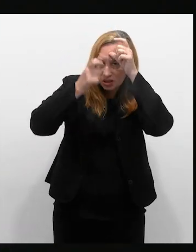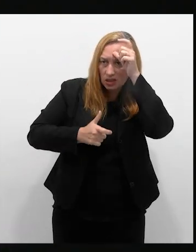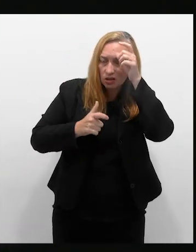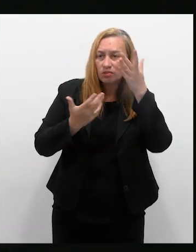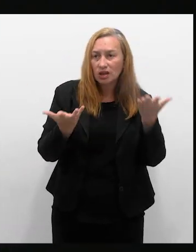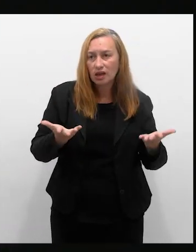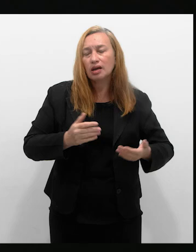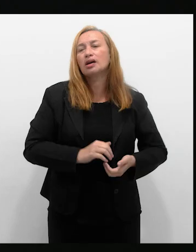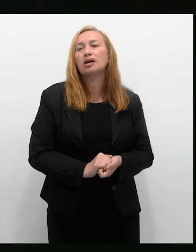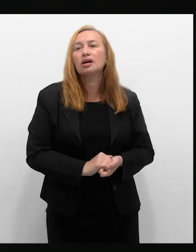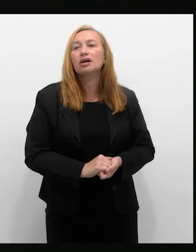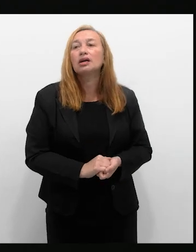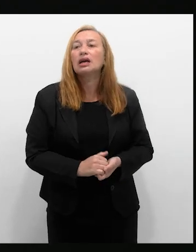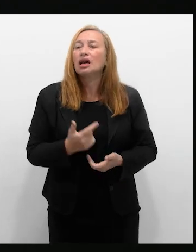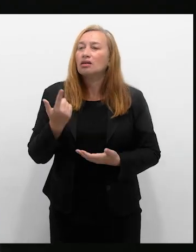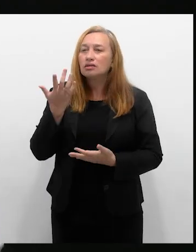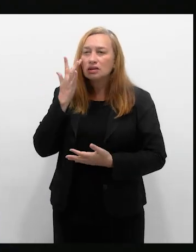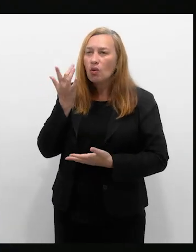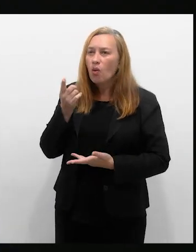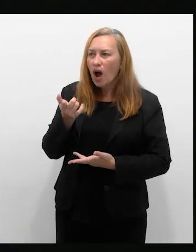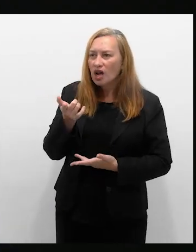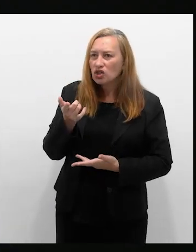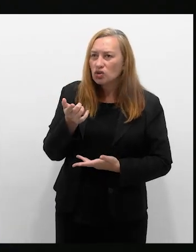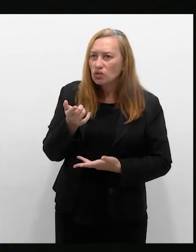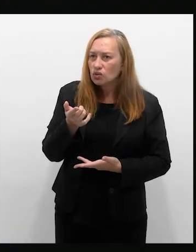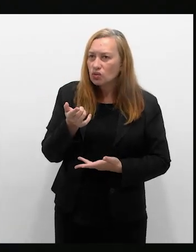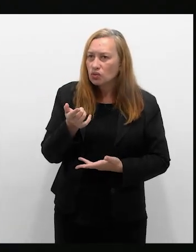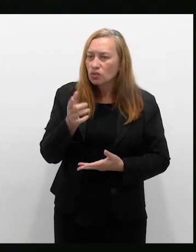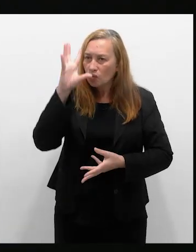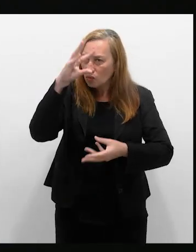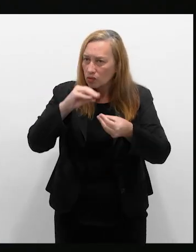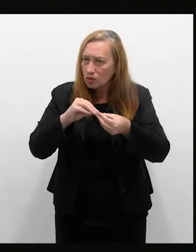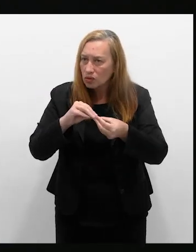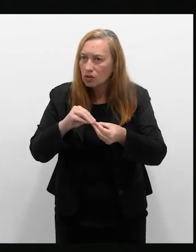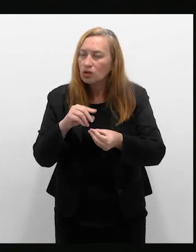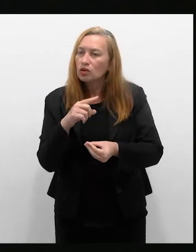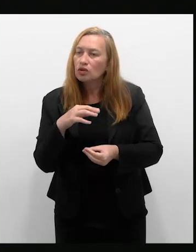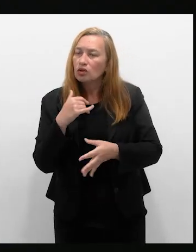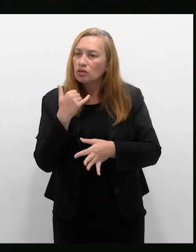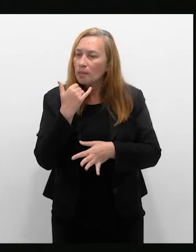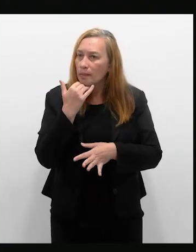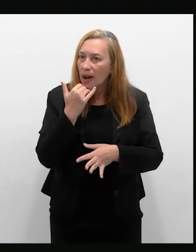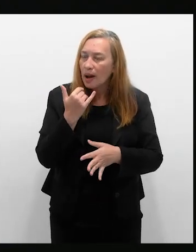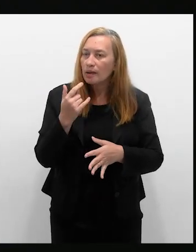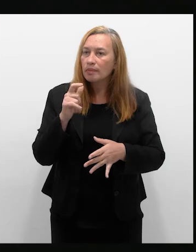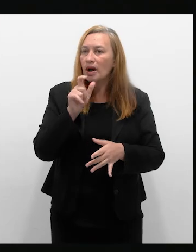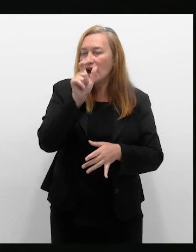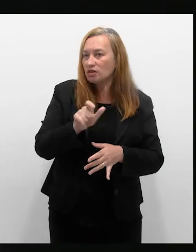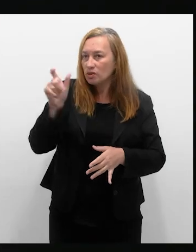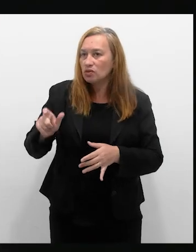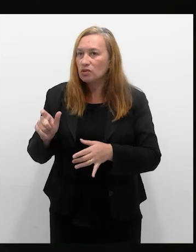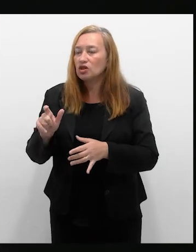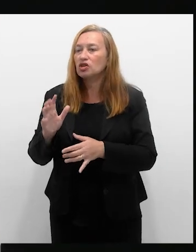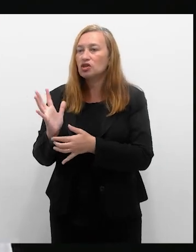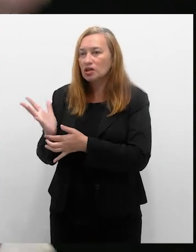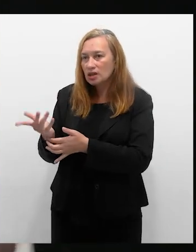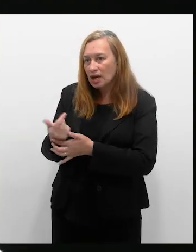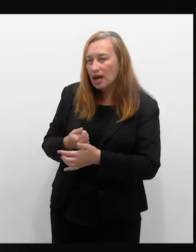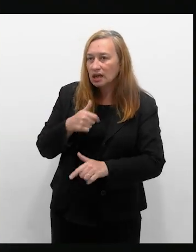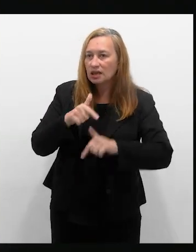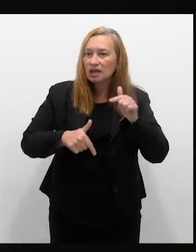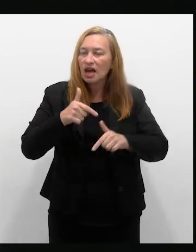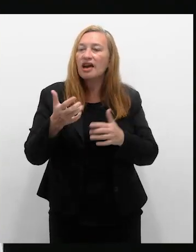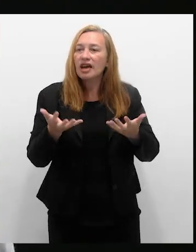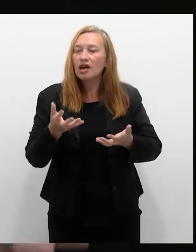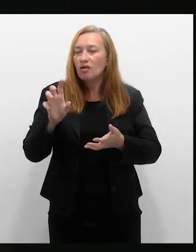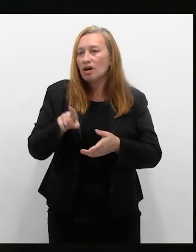síndrome, né? Suicídio e é uma coisa altíssimo. Então, acho que talvez, uma conclusão aqui do nosso papo é que as pessoas que trabalham com arte, que queiram